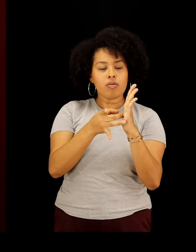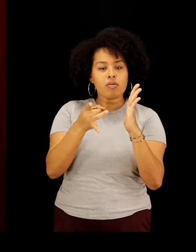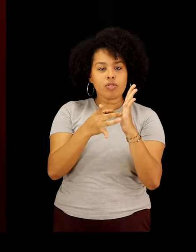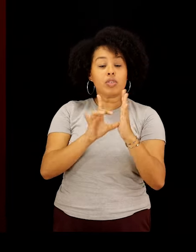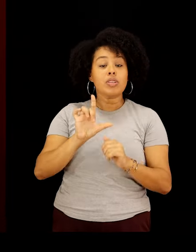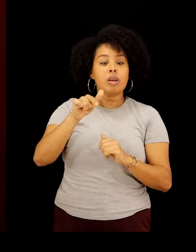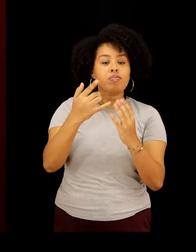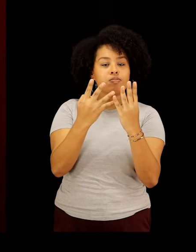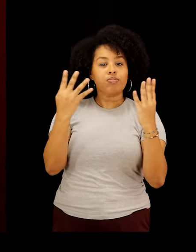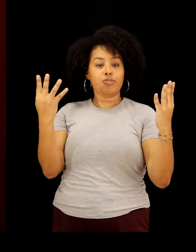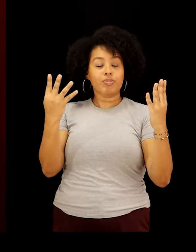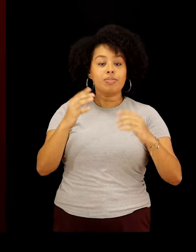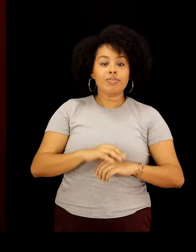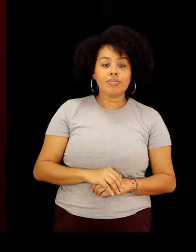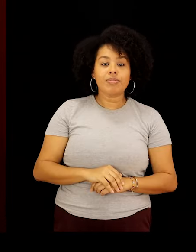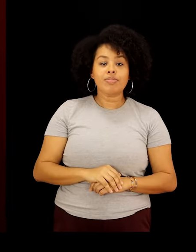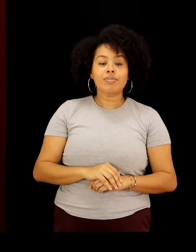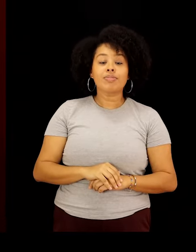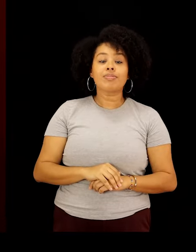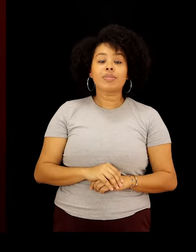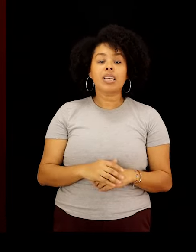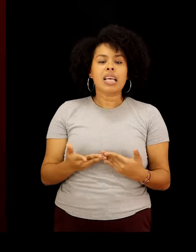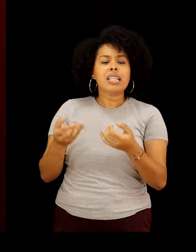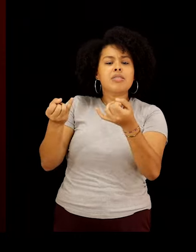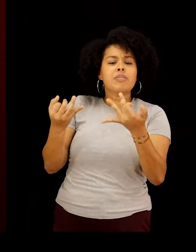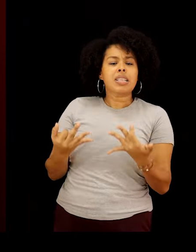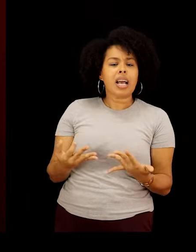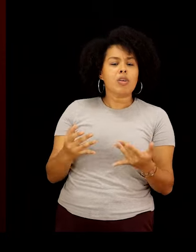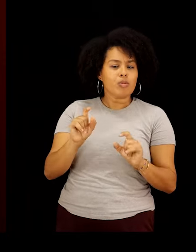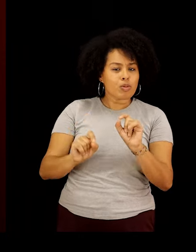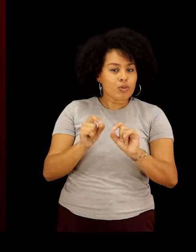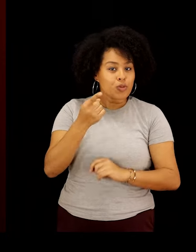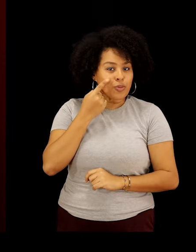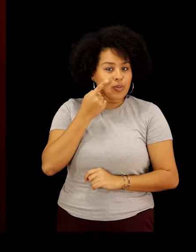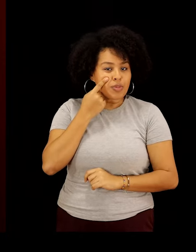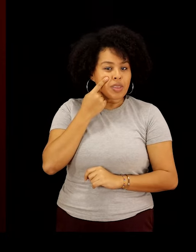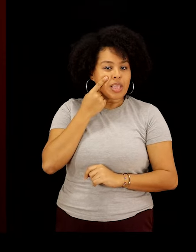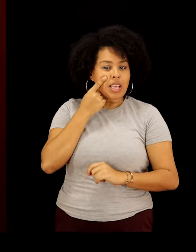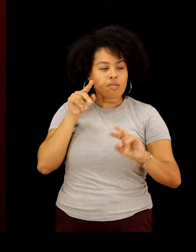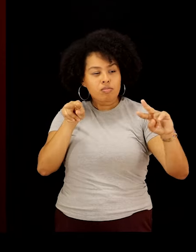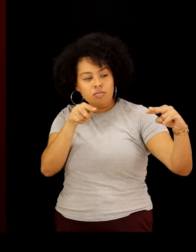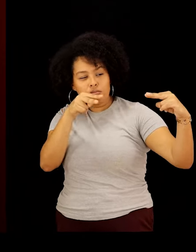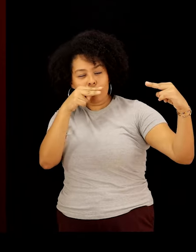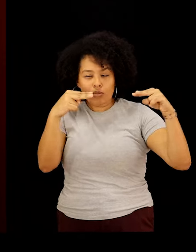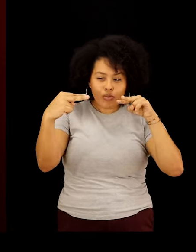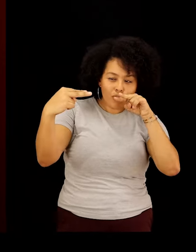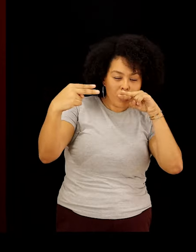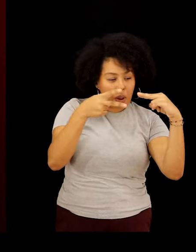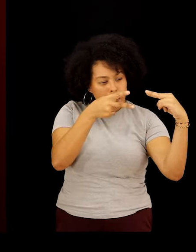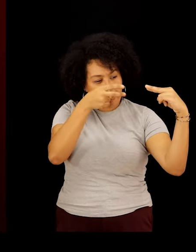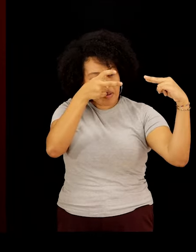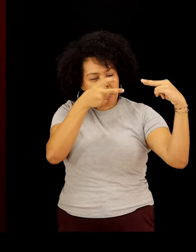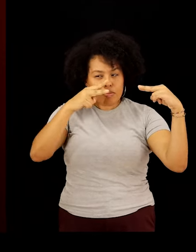vidro. Isso ficou pior ainda. Mas dizia por quê? Porque a gente consegue ler na retina do olho